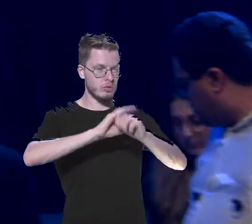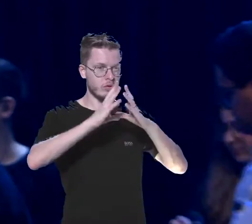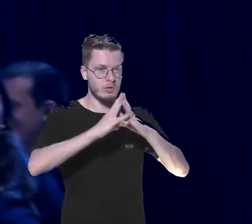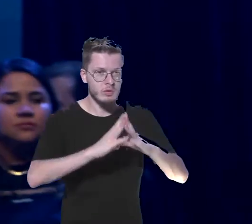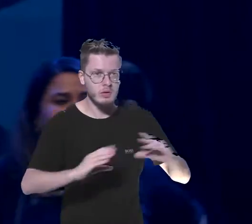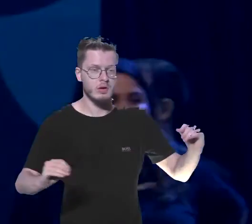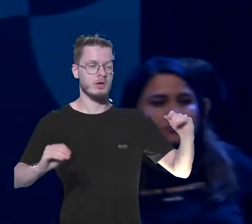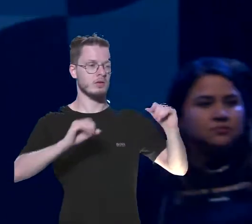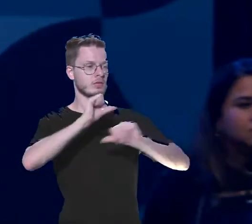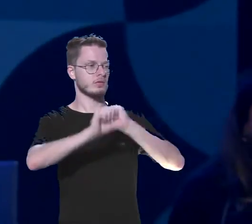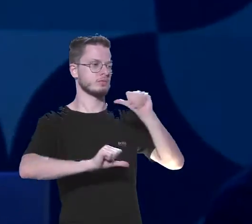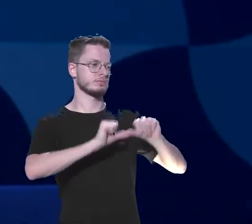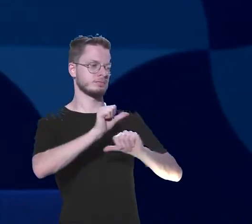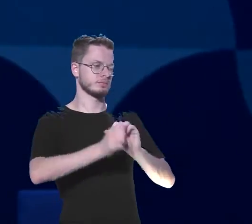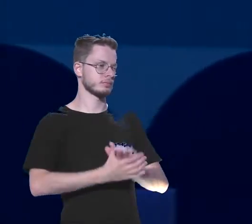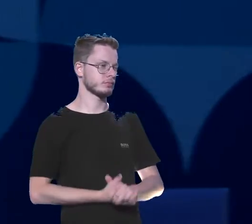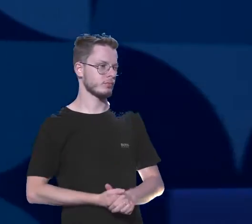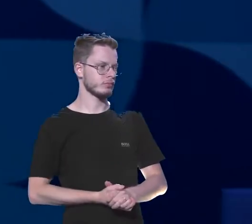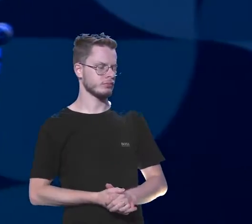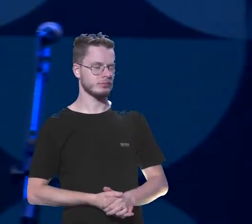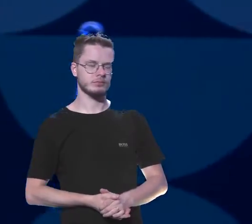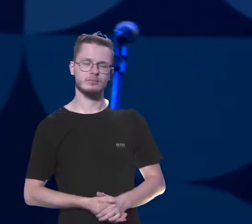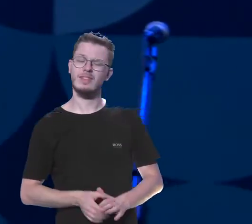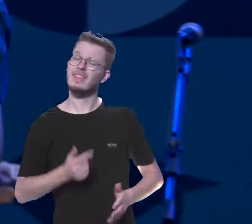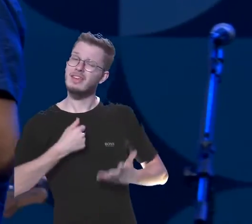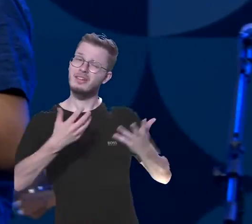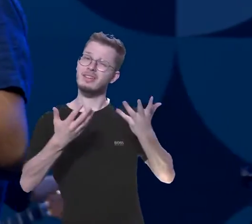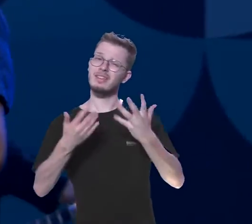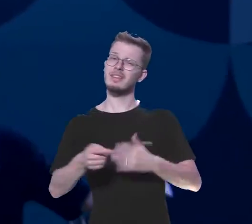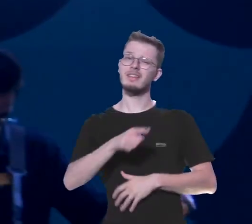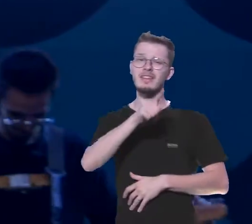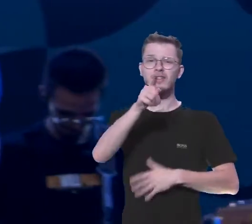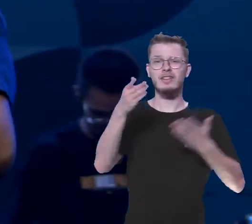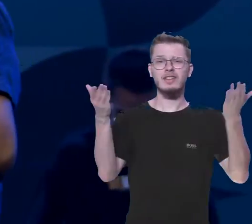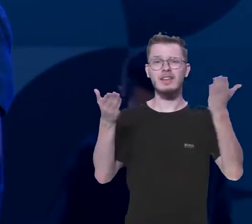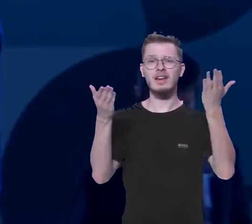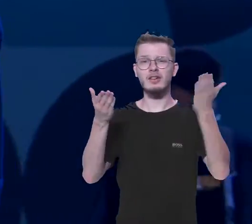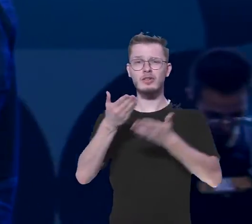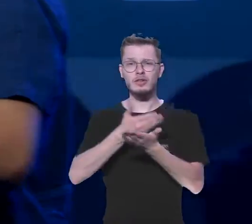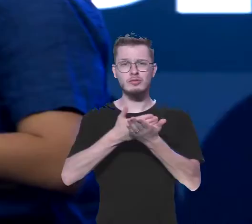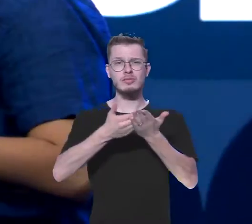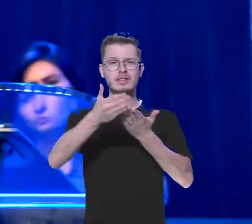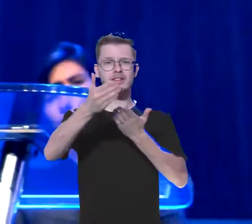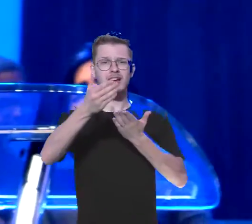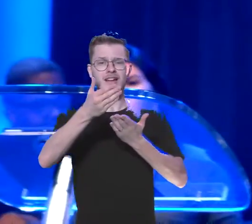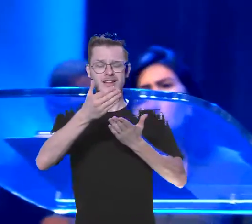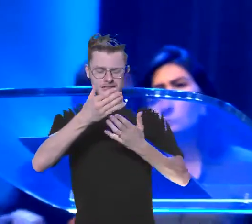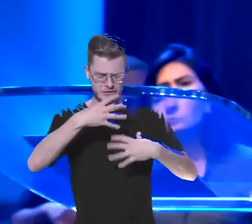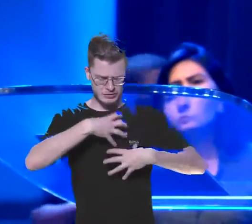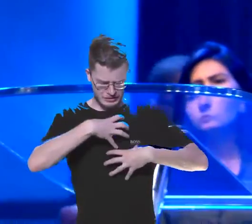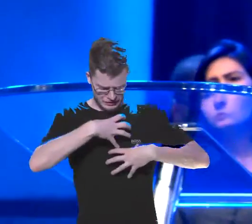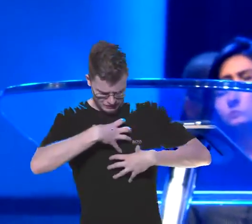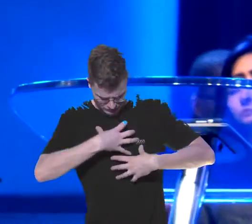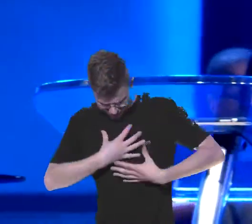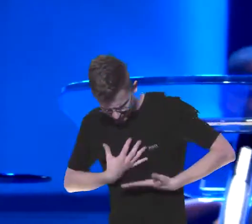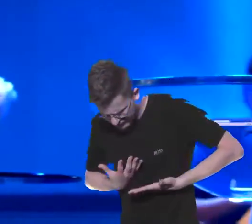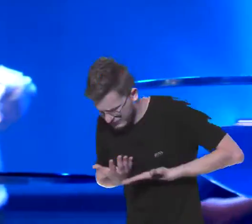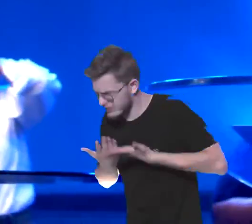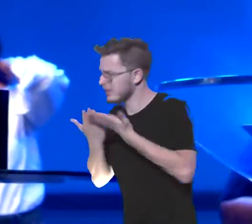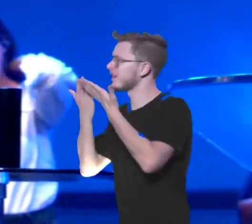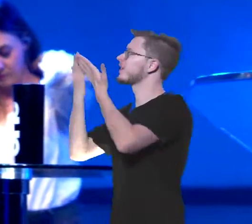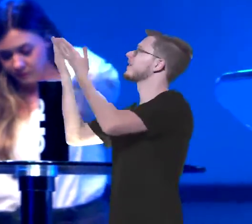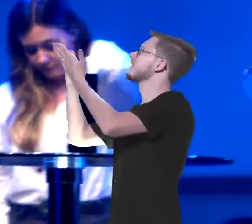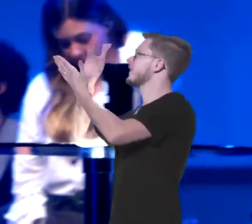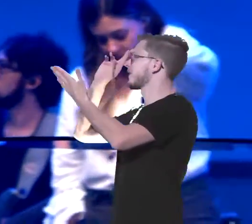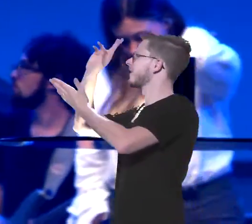E eu queria agora que você começasse a entregar para o Senhor os sentimentos que estão dentro do seu coração.